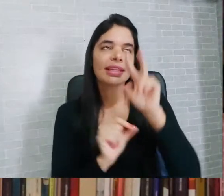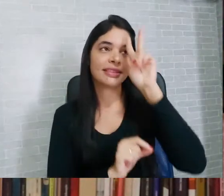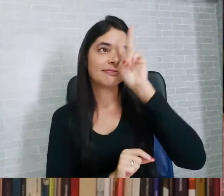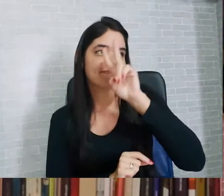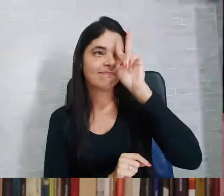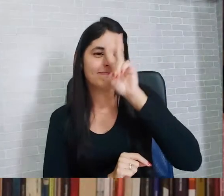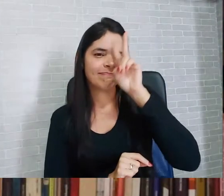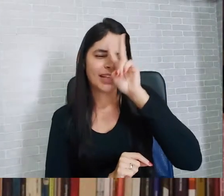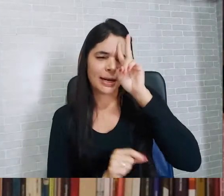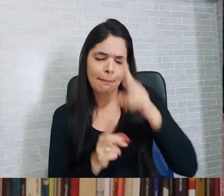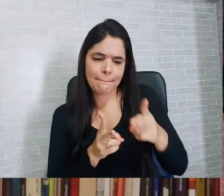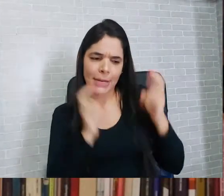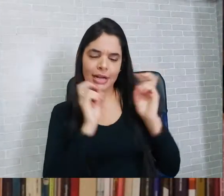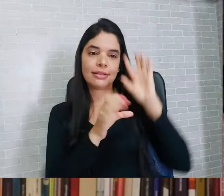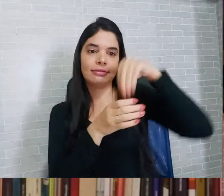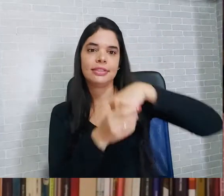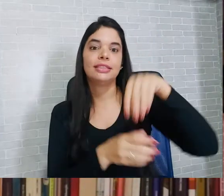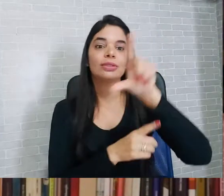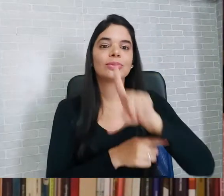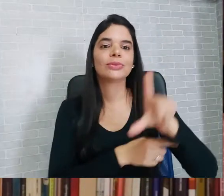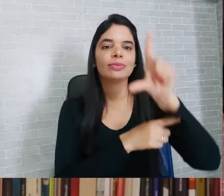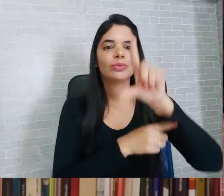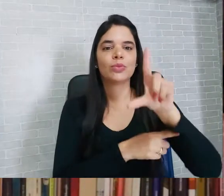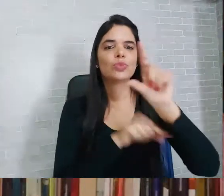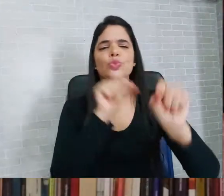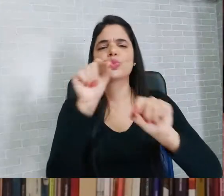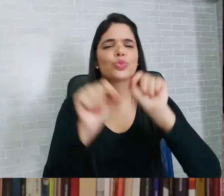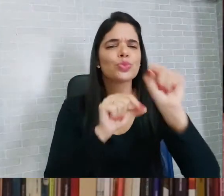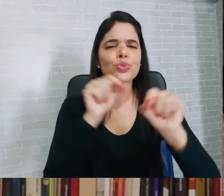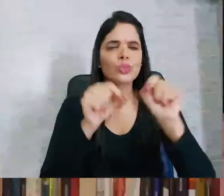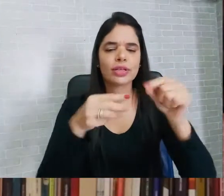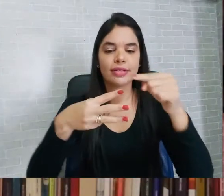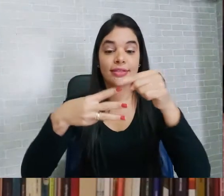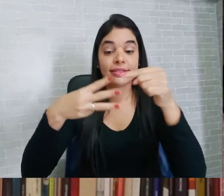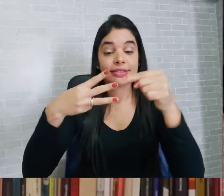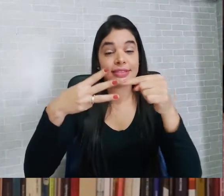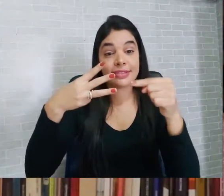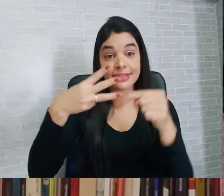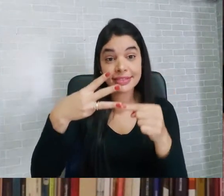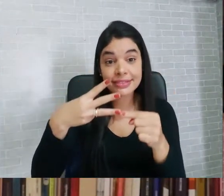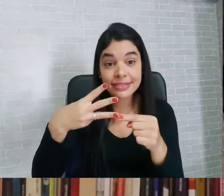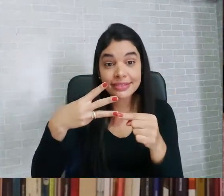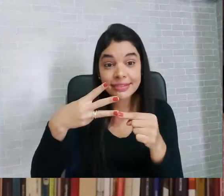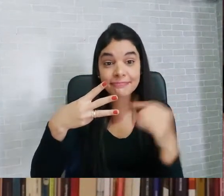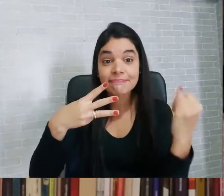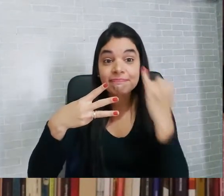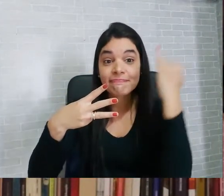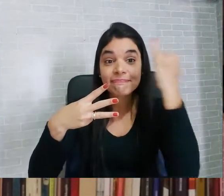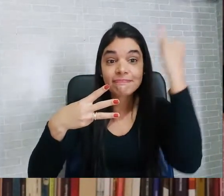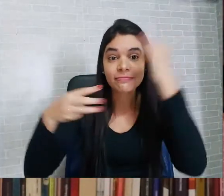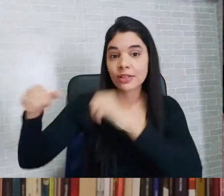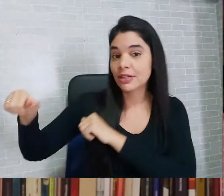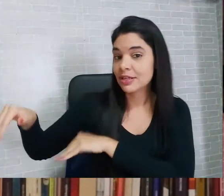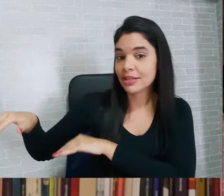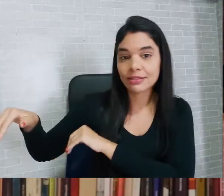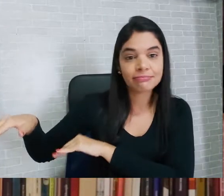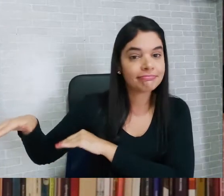história, que vai respingar na história literária, são 3 que a Guiana e a Martinica não